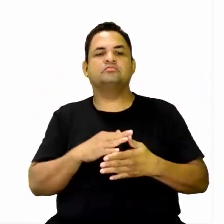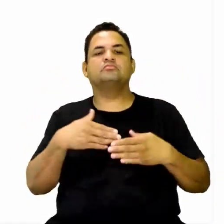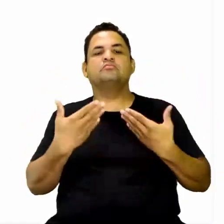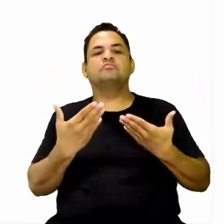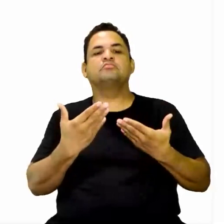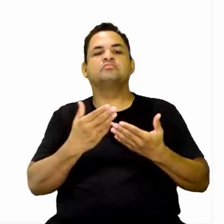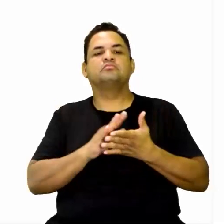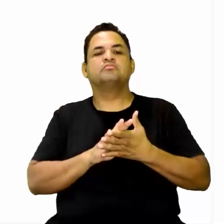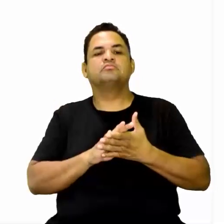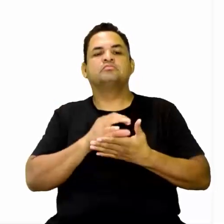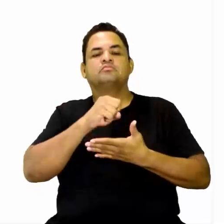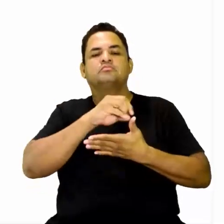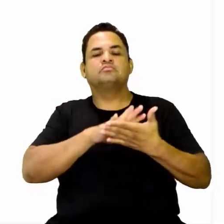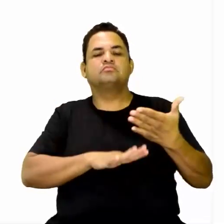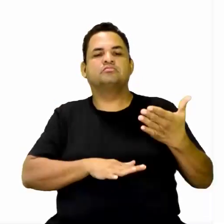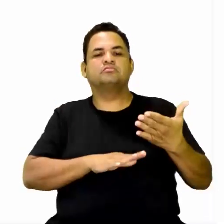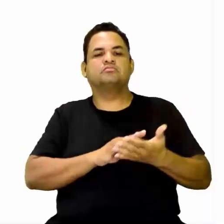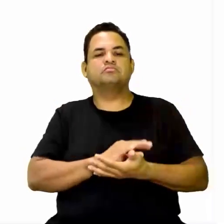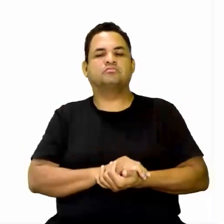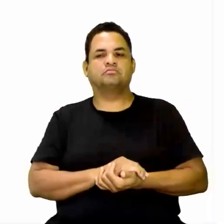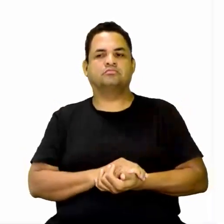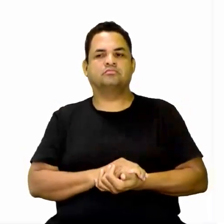qual alternativa